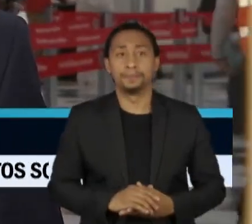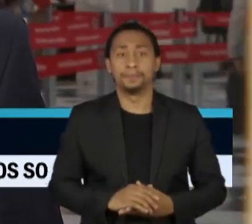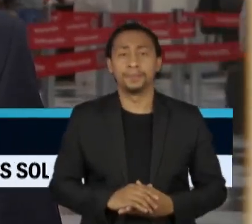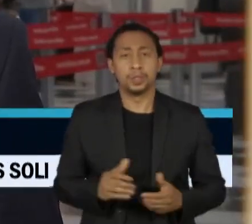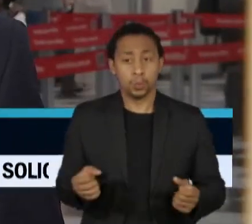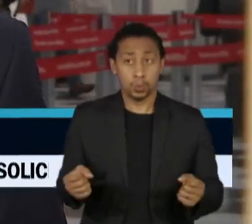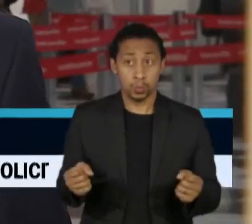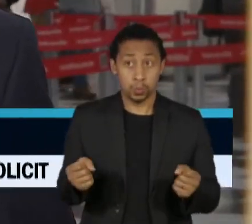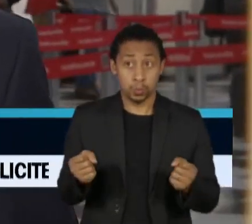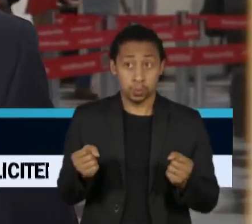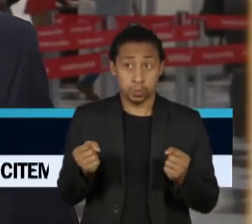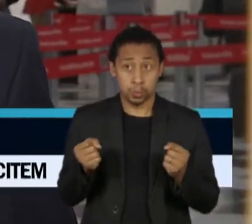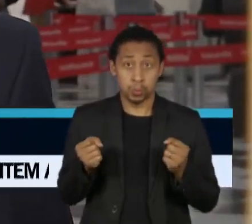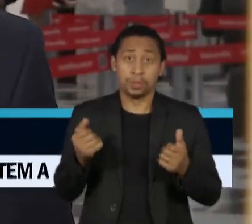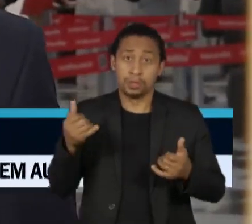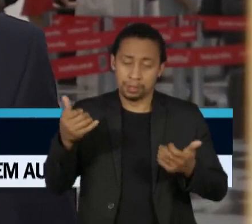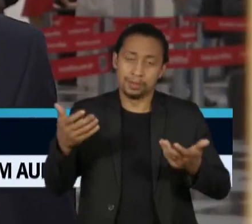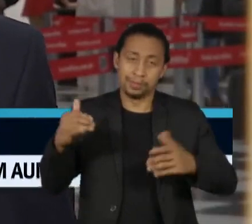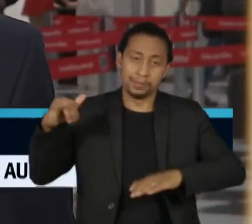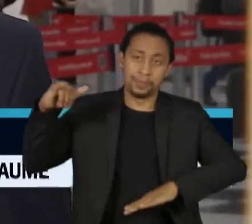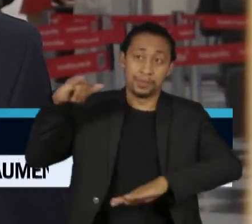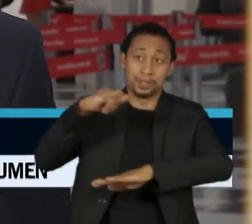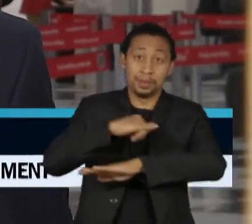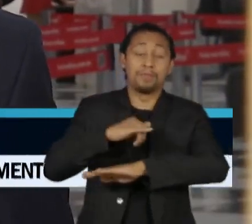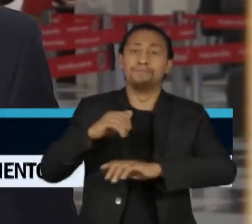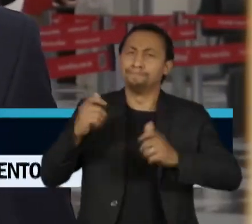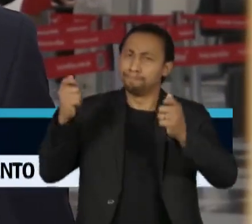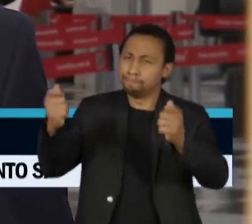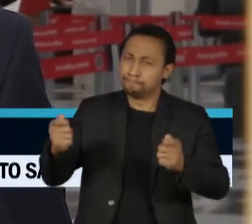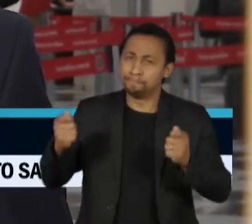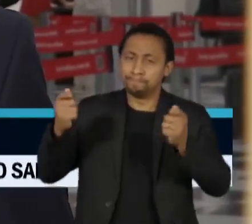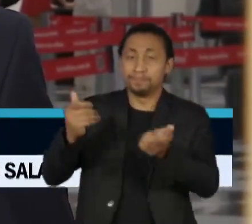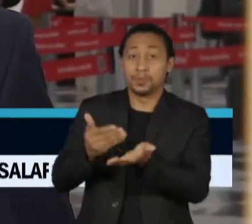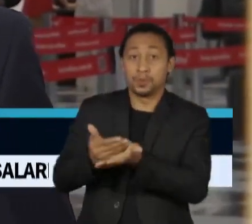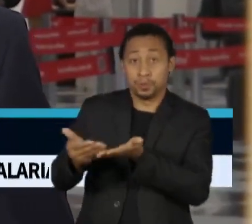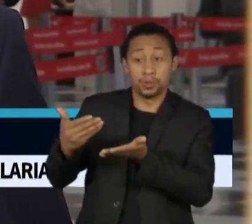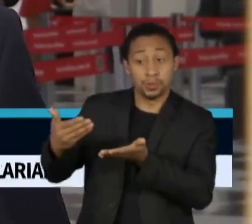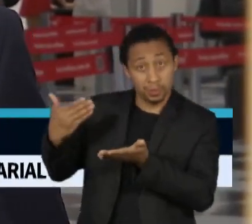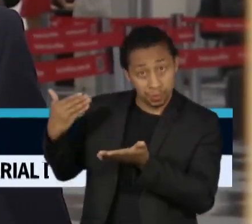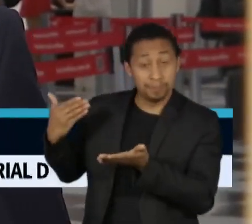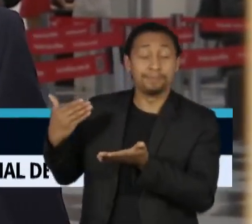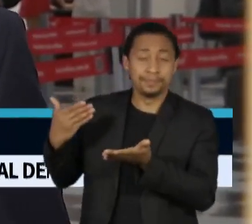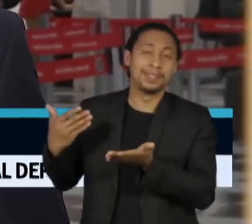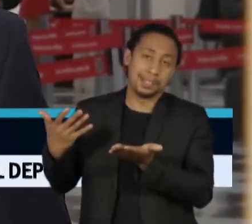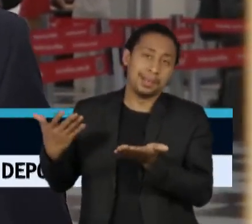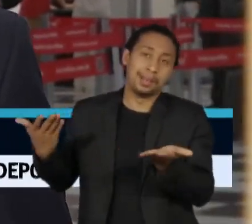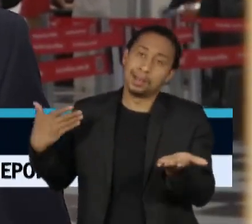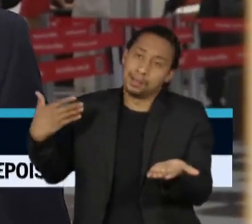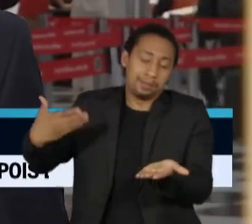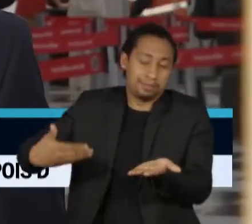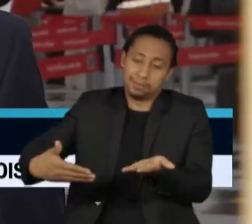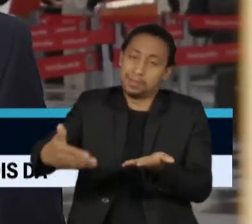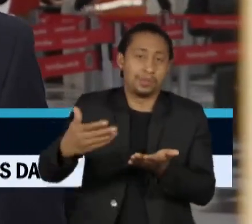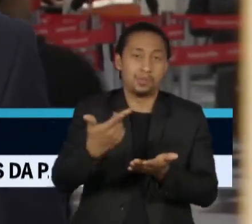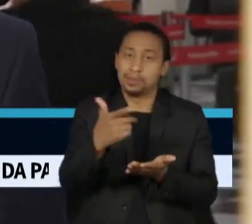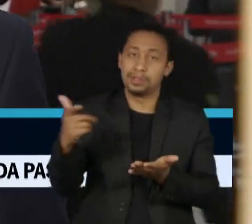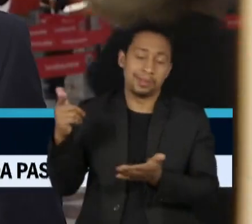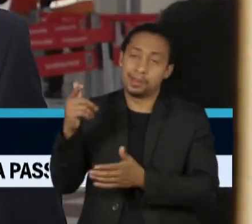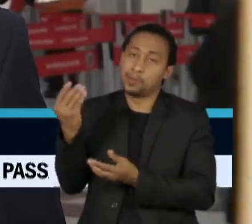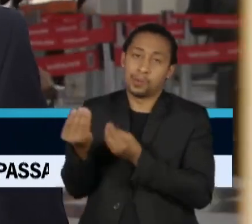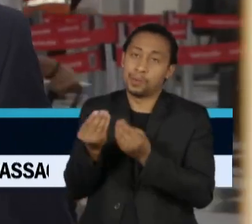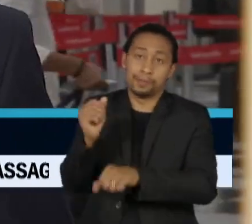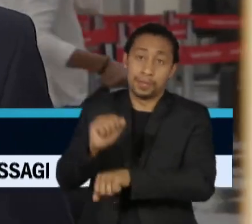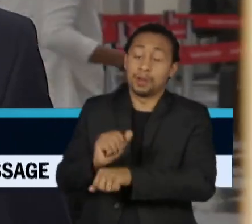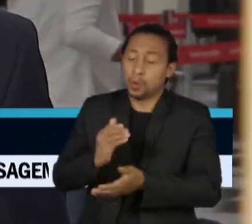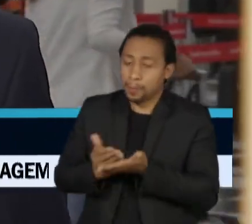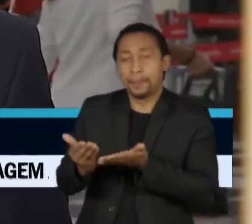aeronautas começou nesta segunda-feira e não tem previsão para acabar. São 2 horas por dia, sempre a partir das 6 horas da